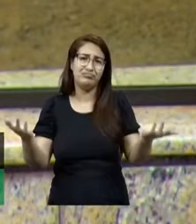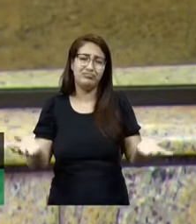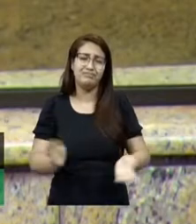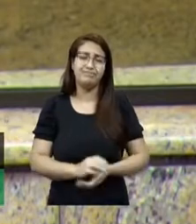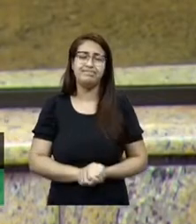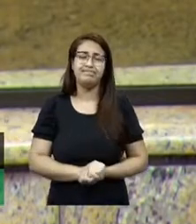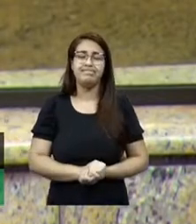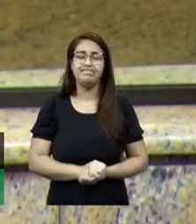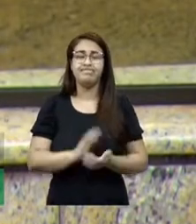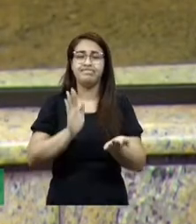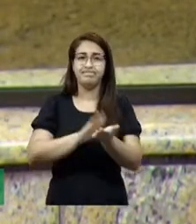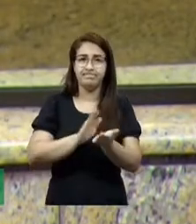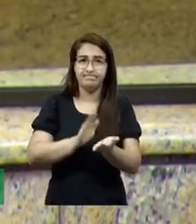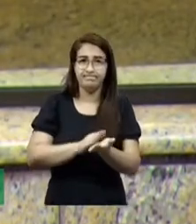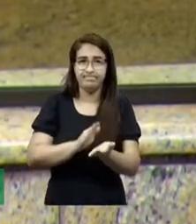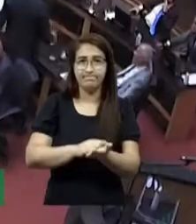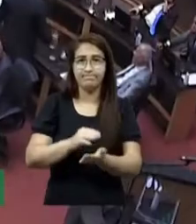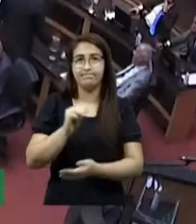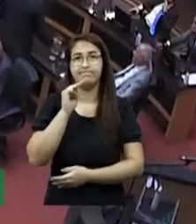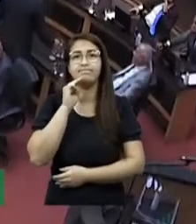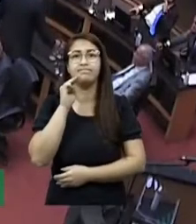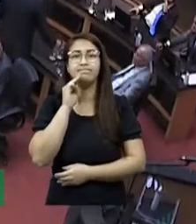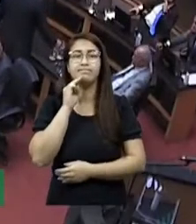Parabéns, deputada Marlene.